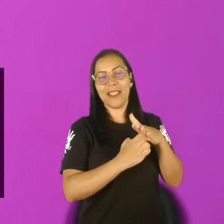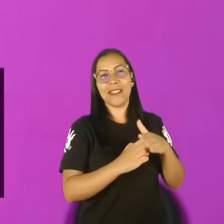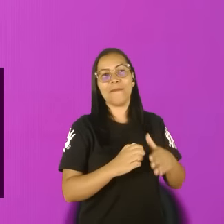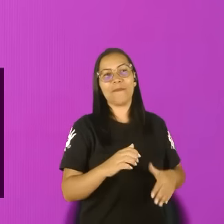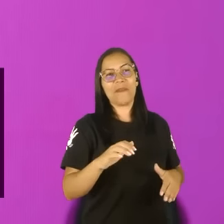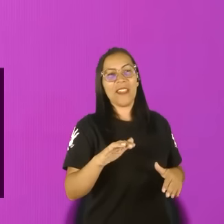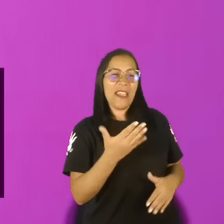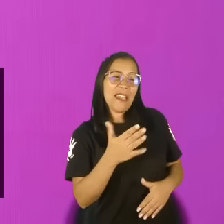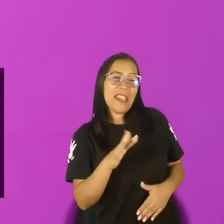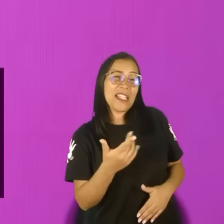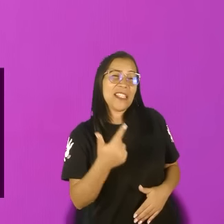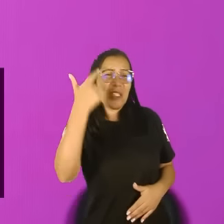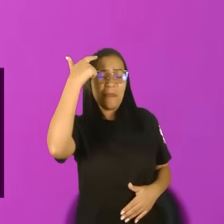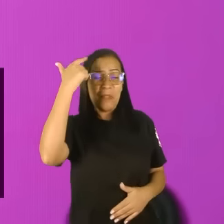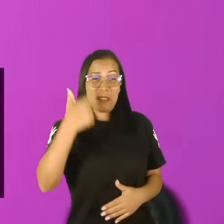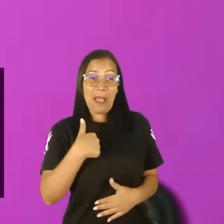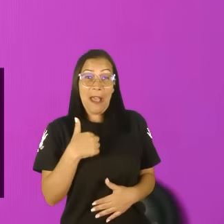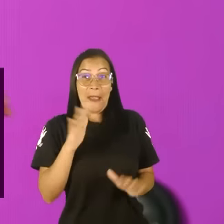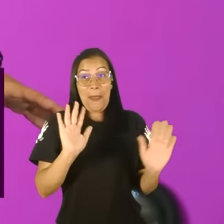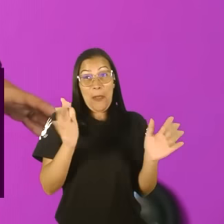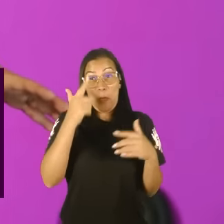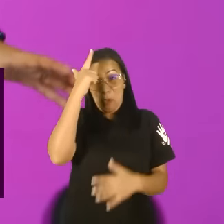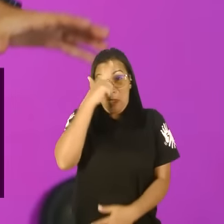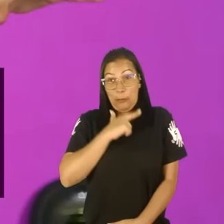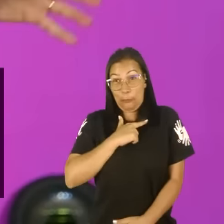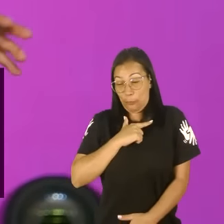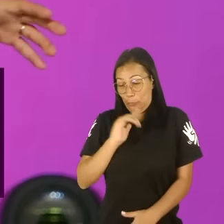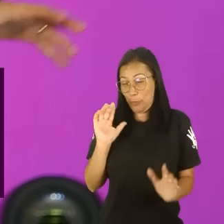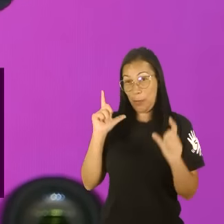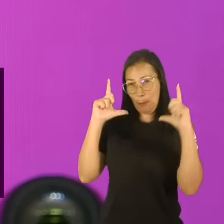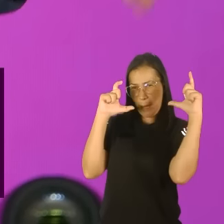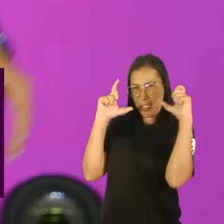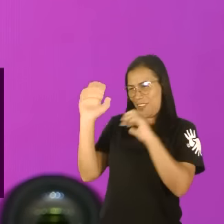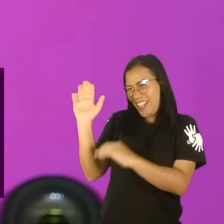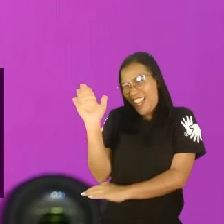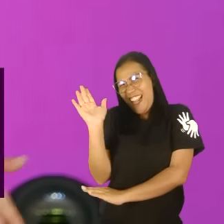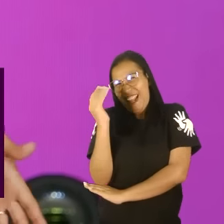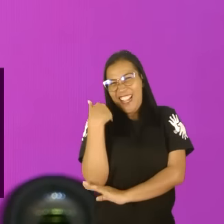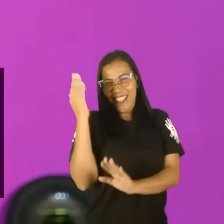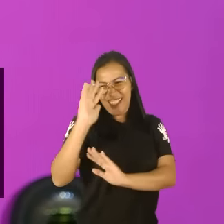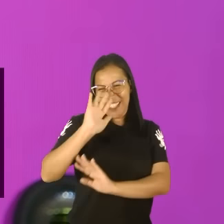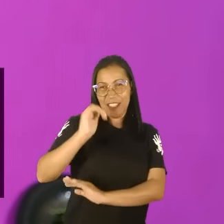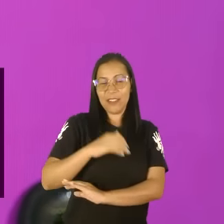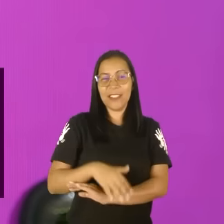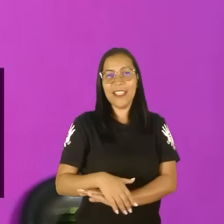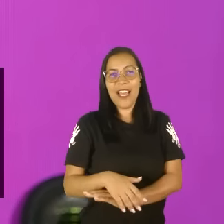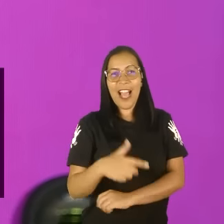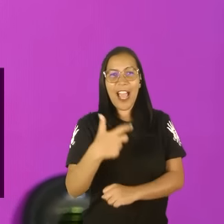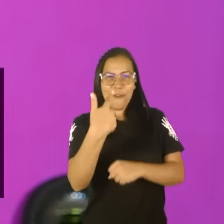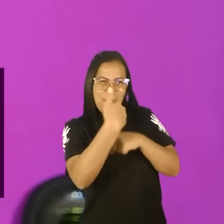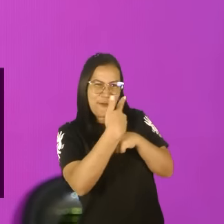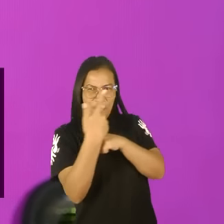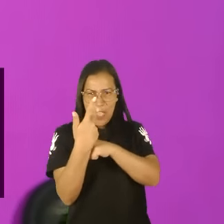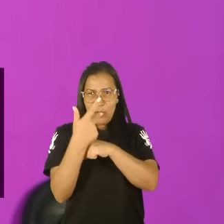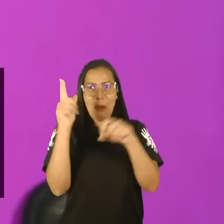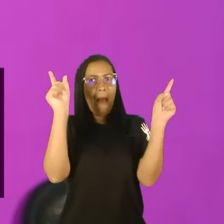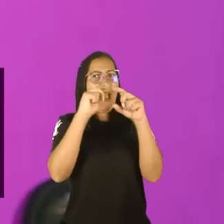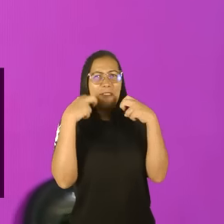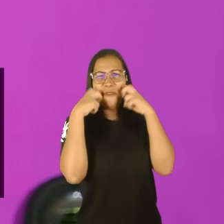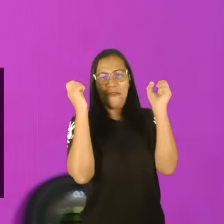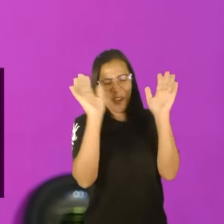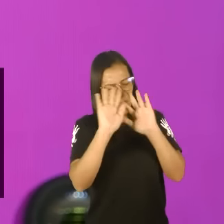não, está muito feio para eu tirar uma foto. Está muito cru para eu fazer um vídeo. Bobo, é aí que você tinha que fazer mesmo.